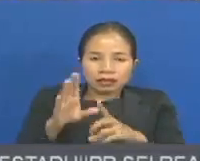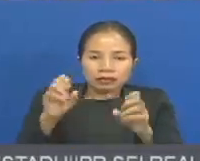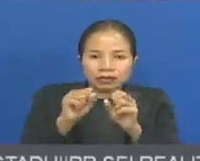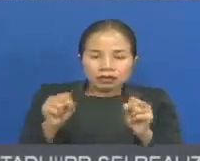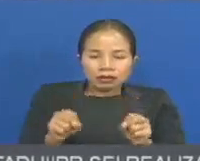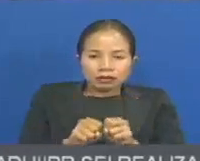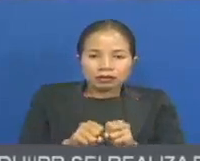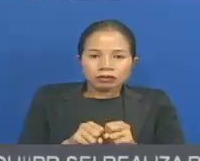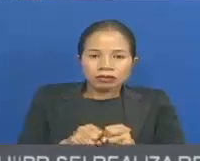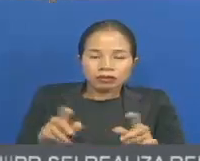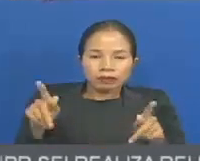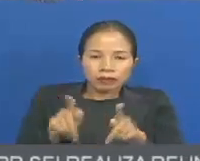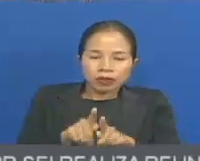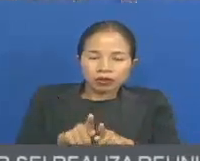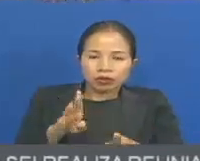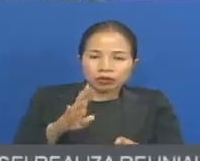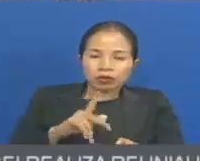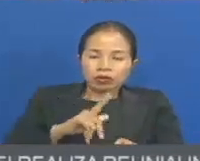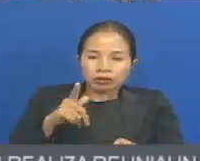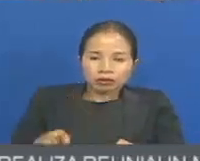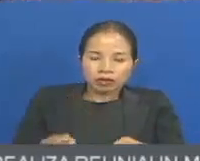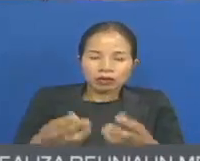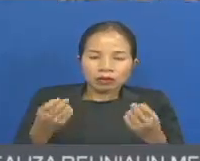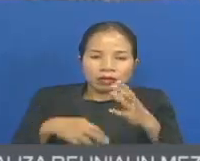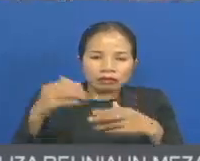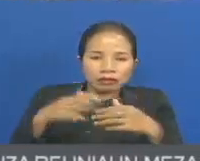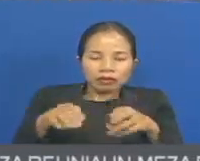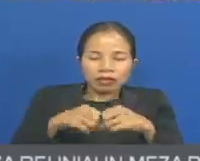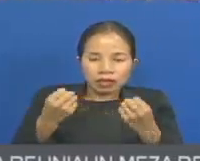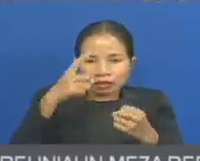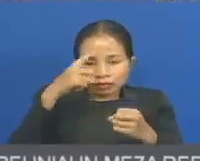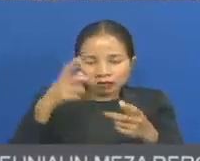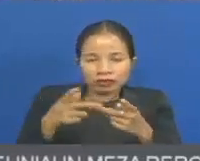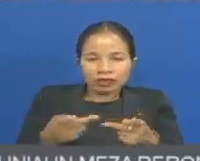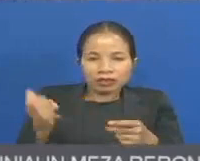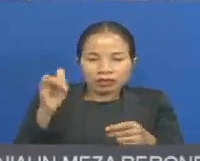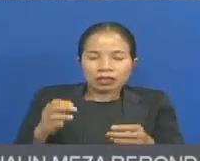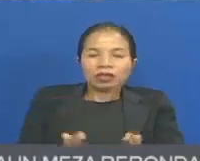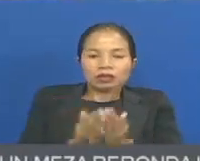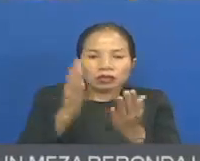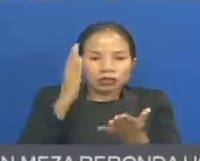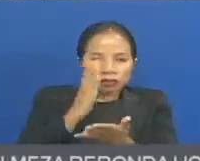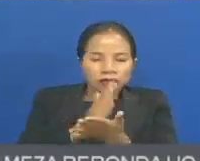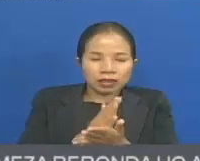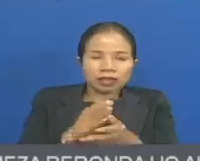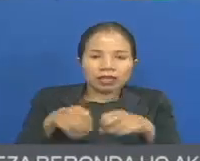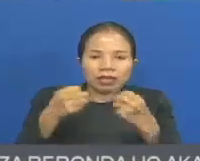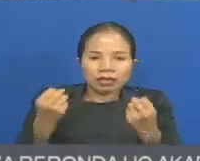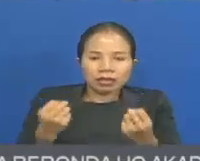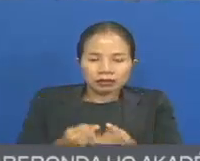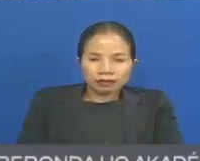com realsa portu com maioria infrastruktura at hotu. Tamba fatin hirak nebe ro atu atraka bane nak ferra.